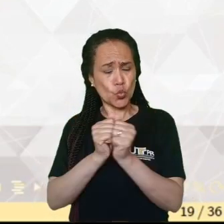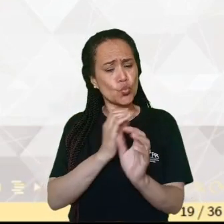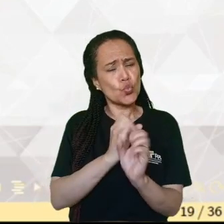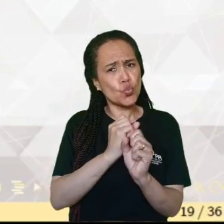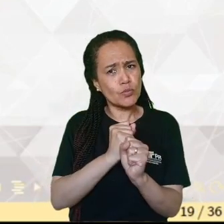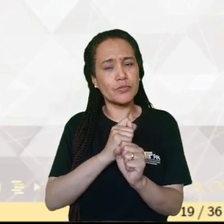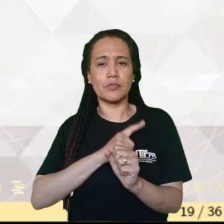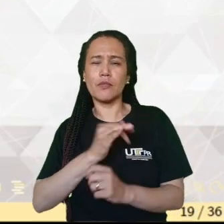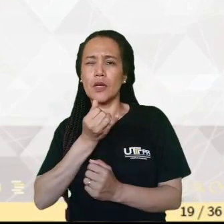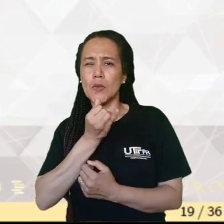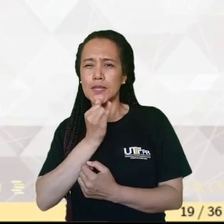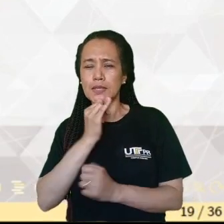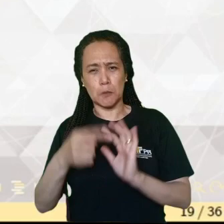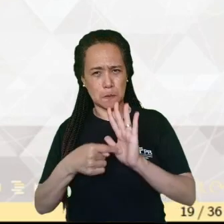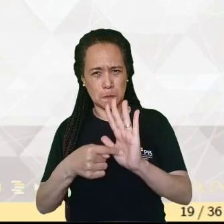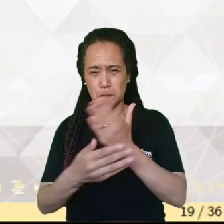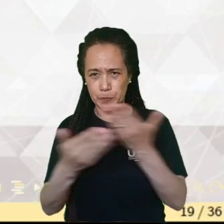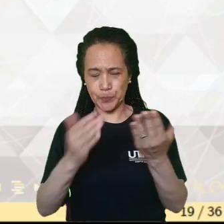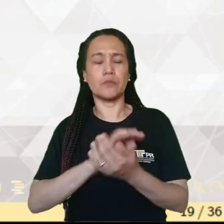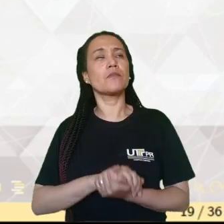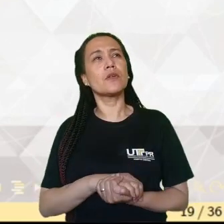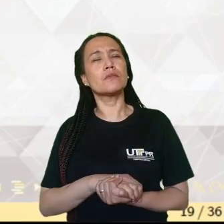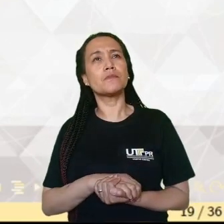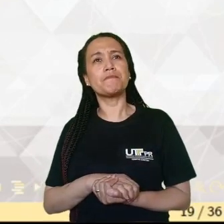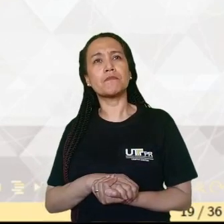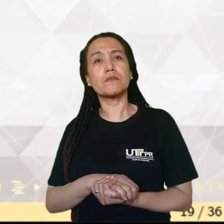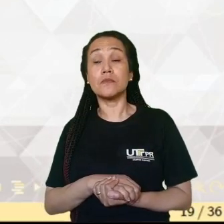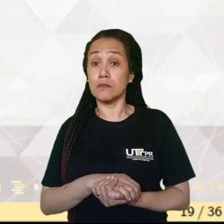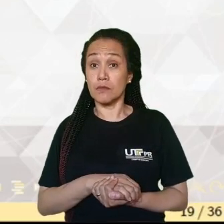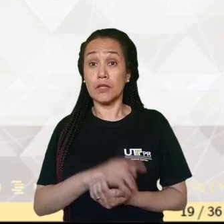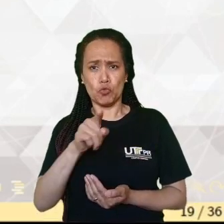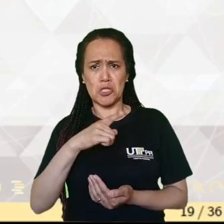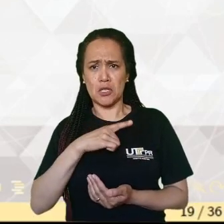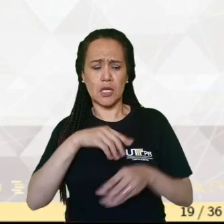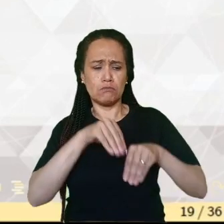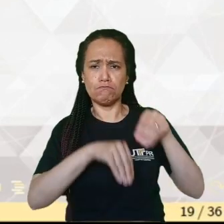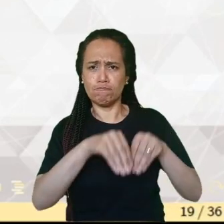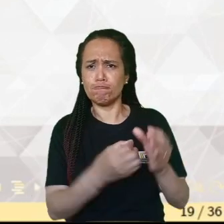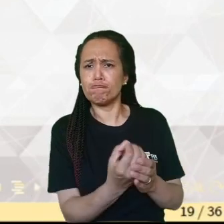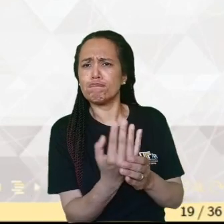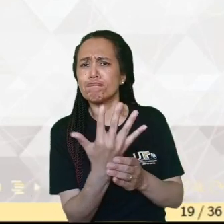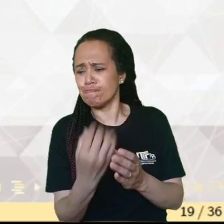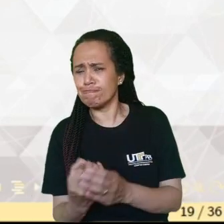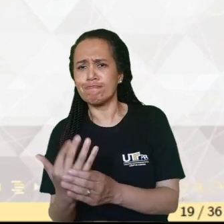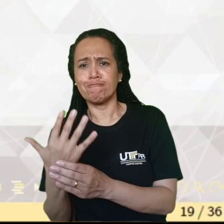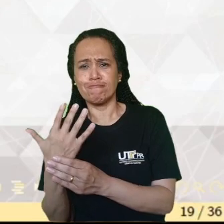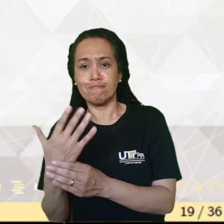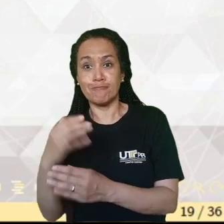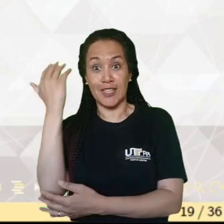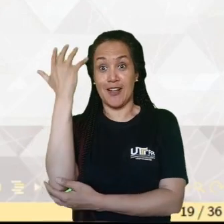o cálculo, né? Eu vou trazer um exemplo. Vamos supor que você tem um plantio, né, um plantio